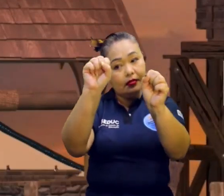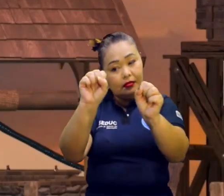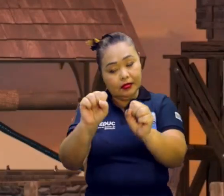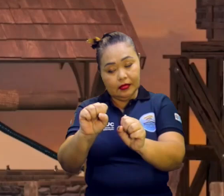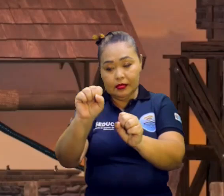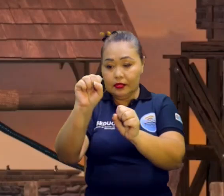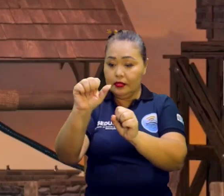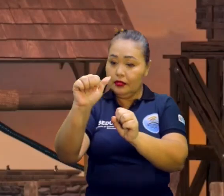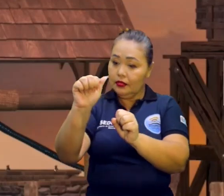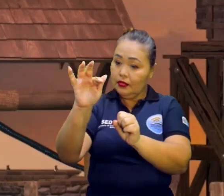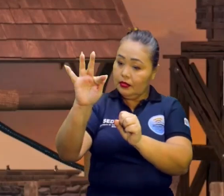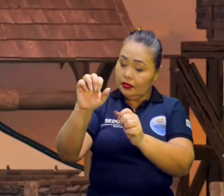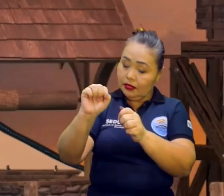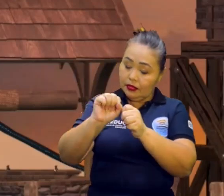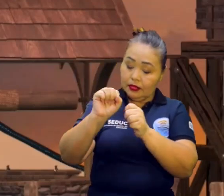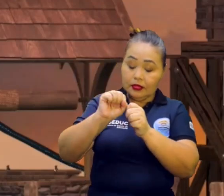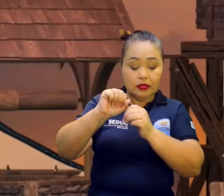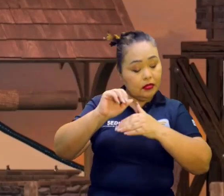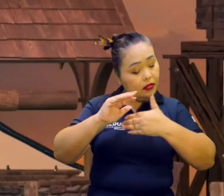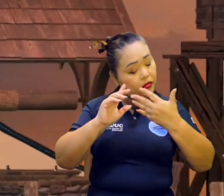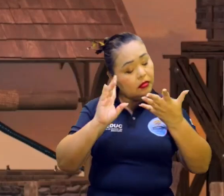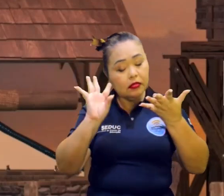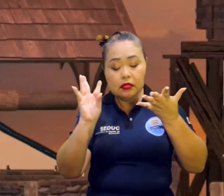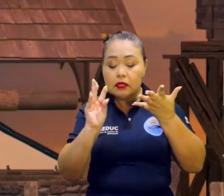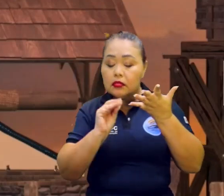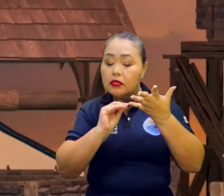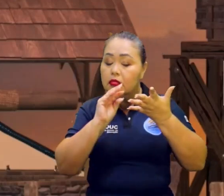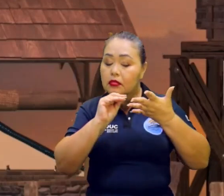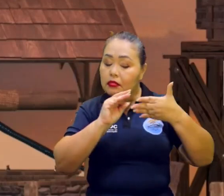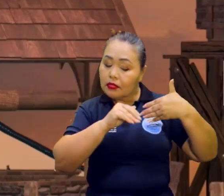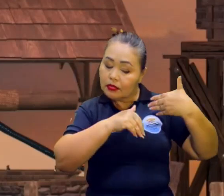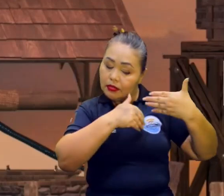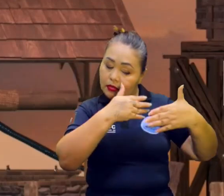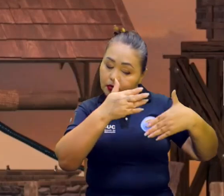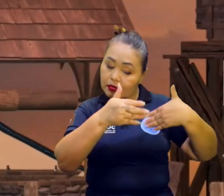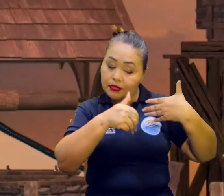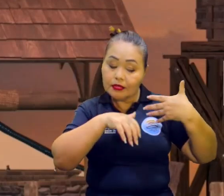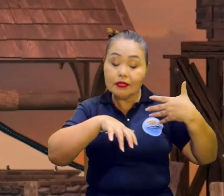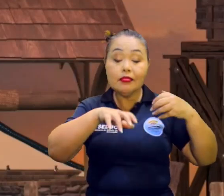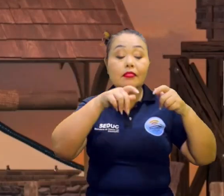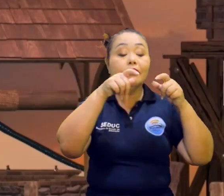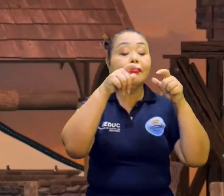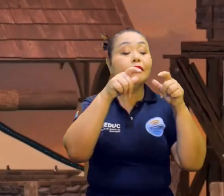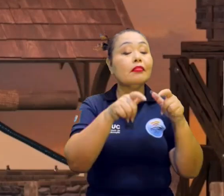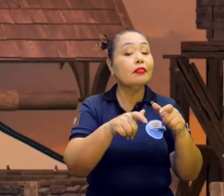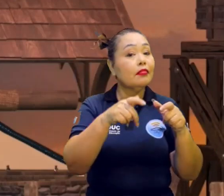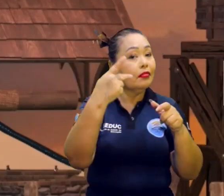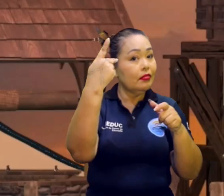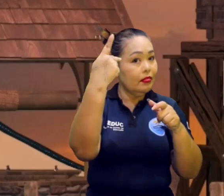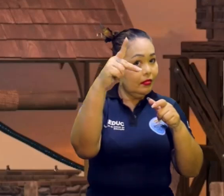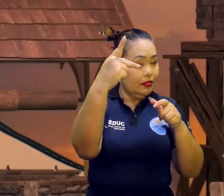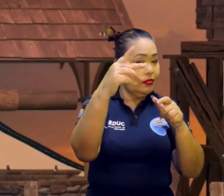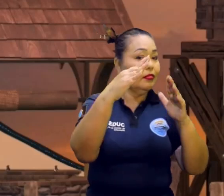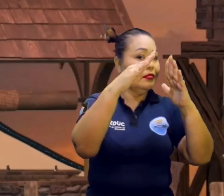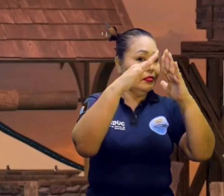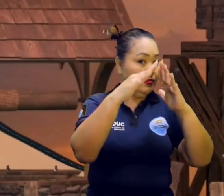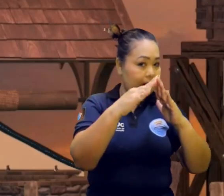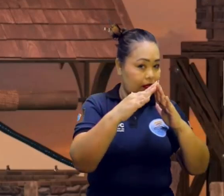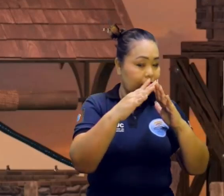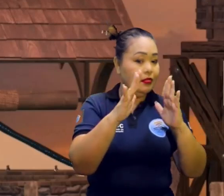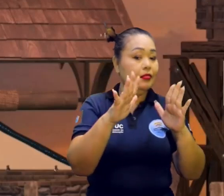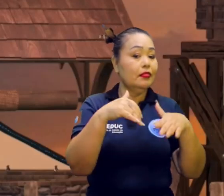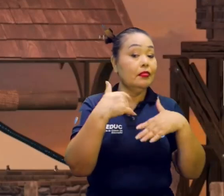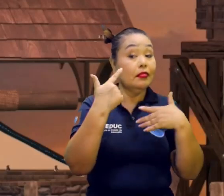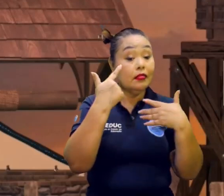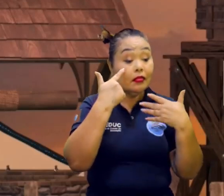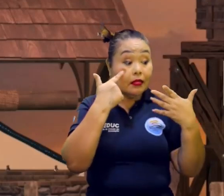toda a desenvoltura, né, da região que você está presente. Então, a gente quer ver coisas e a gente sabe que tem